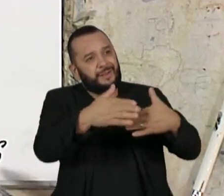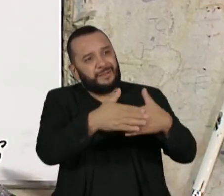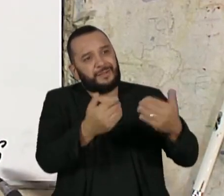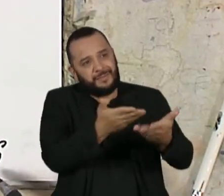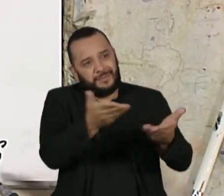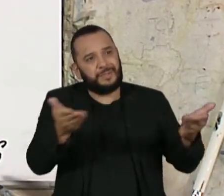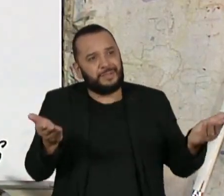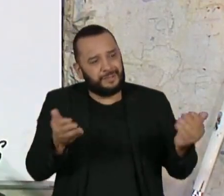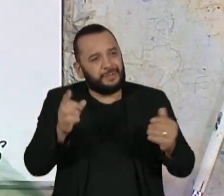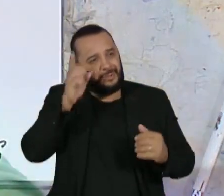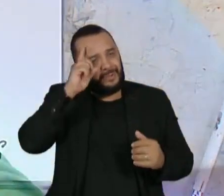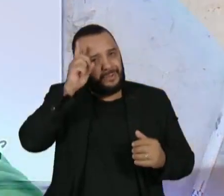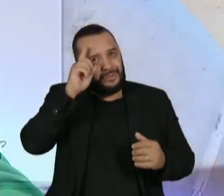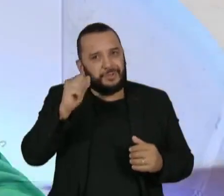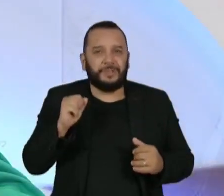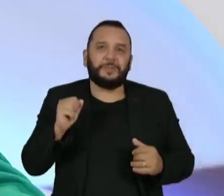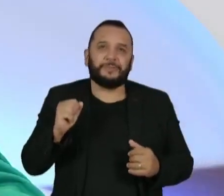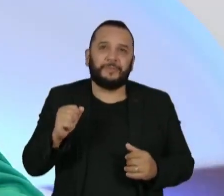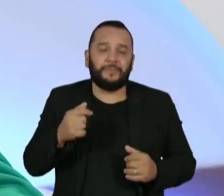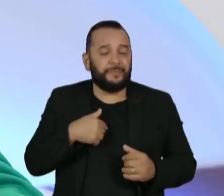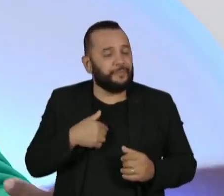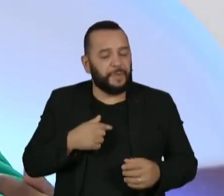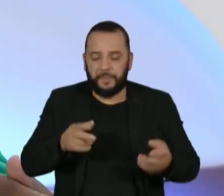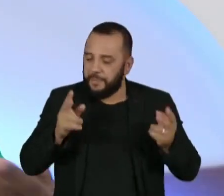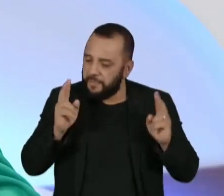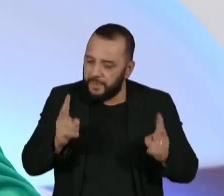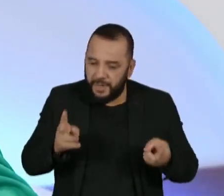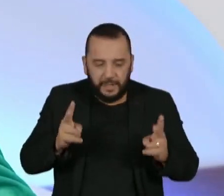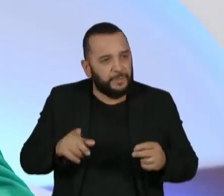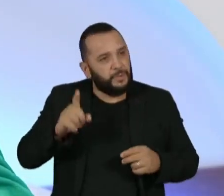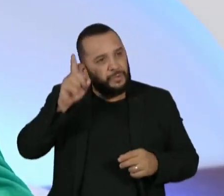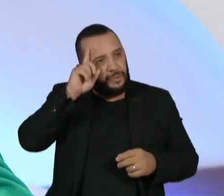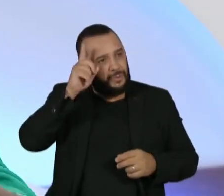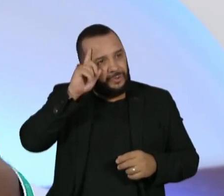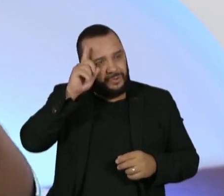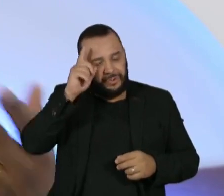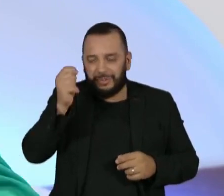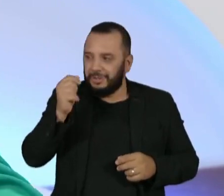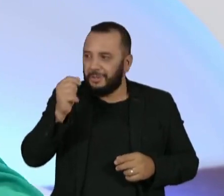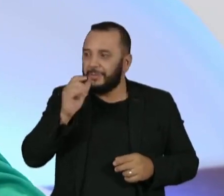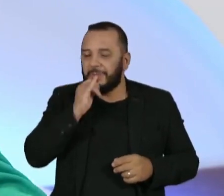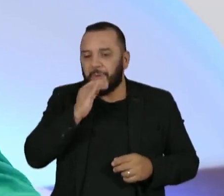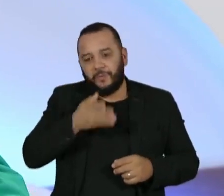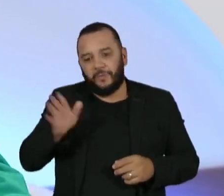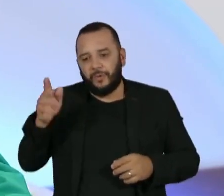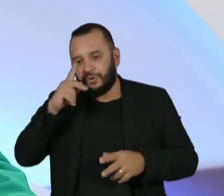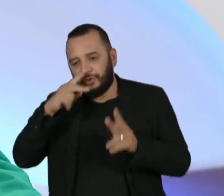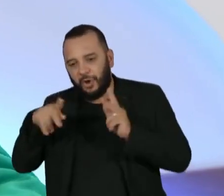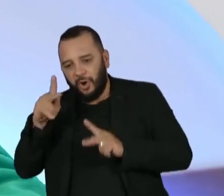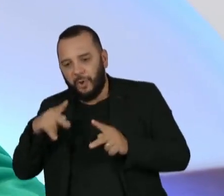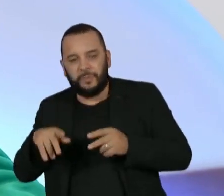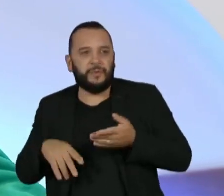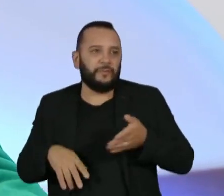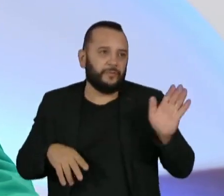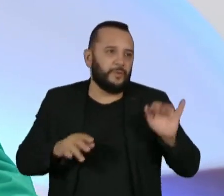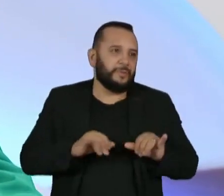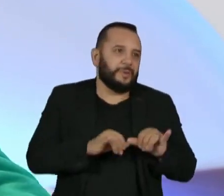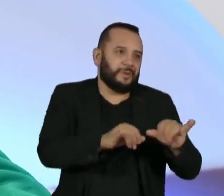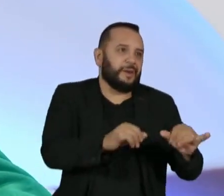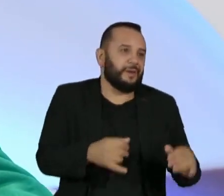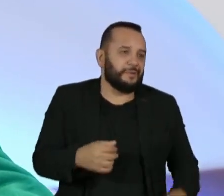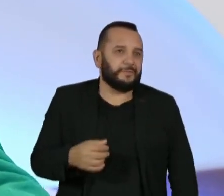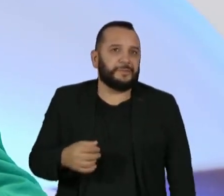eu faço as mesmas coisas que eu fiz eu vou em shopping eu vou no mercado e